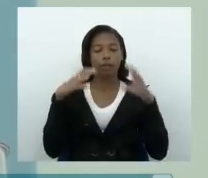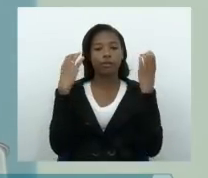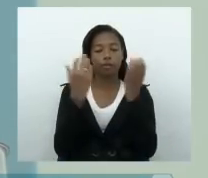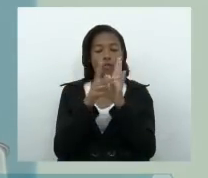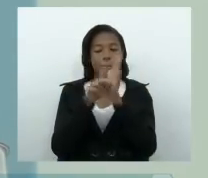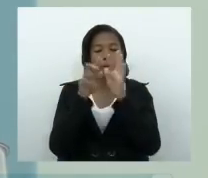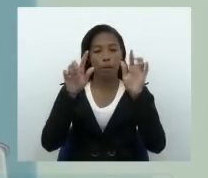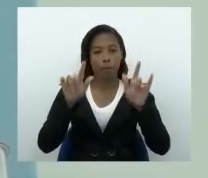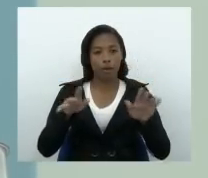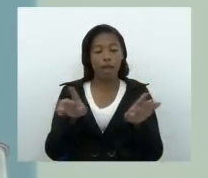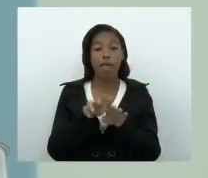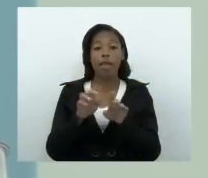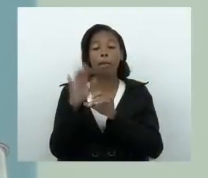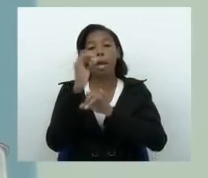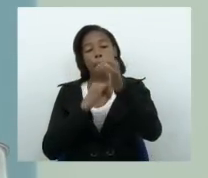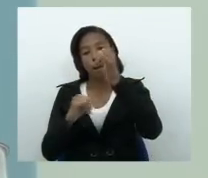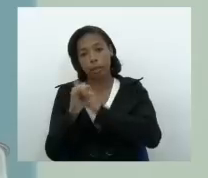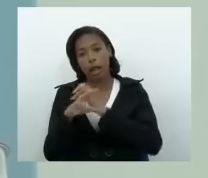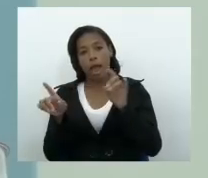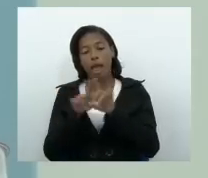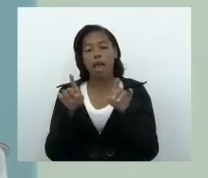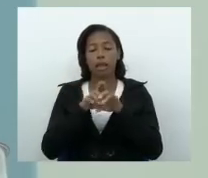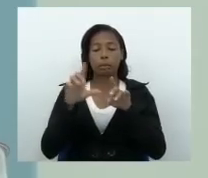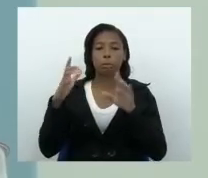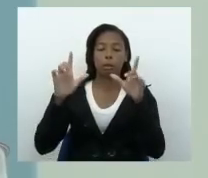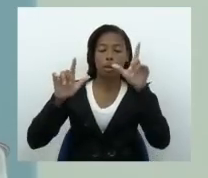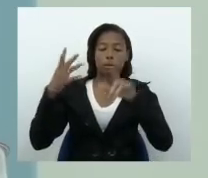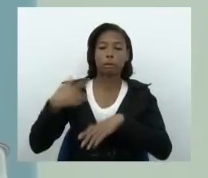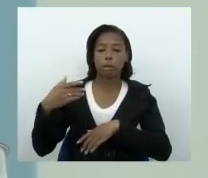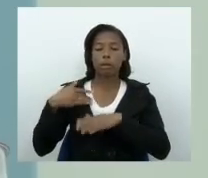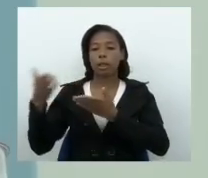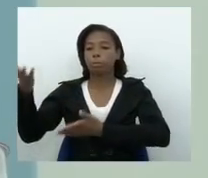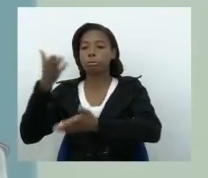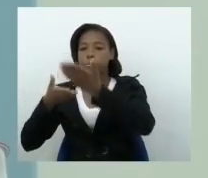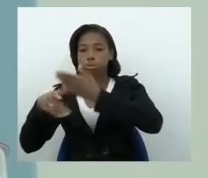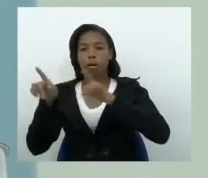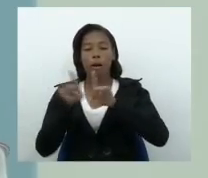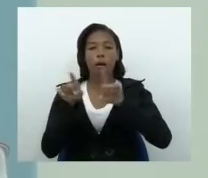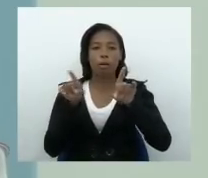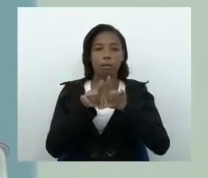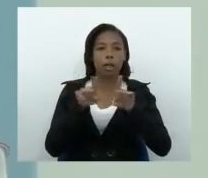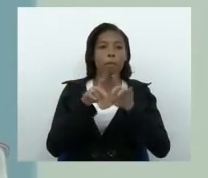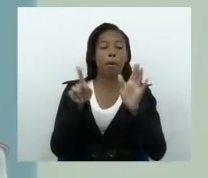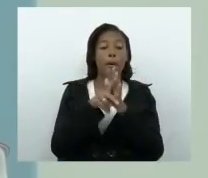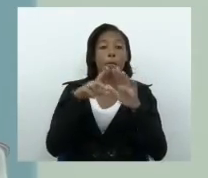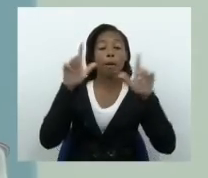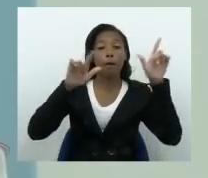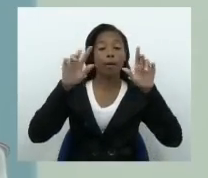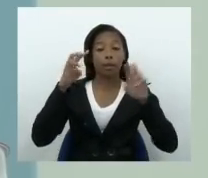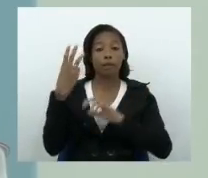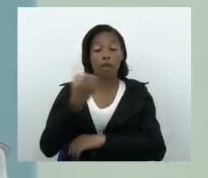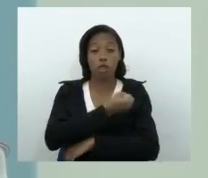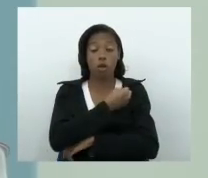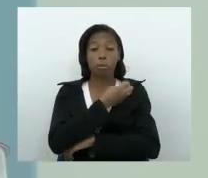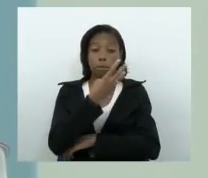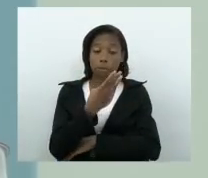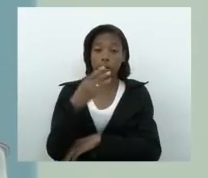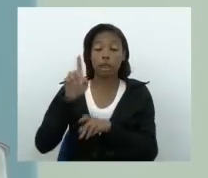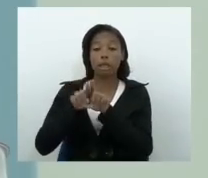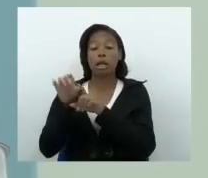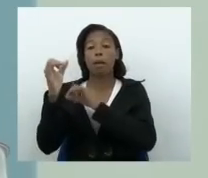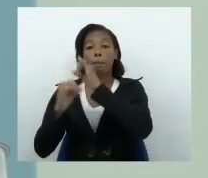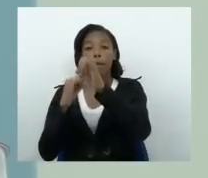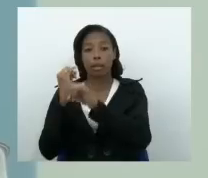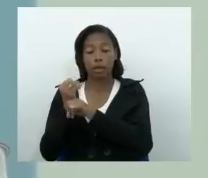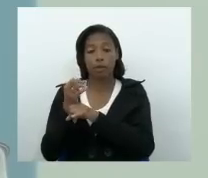Guarulhos, também pelo nosso site e com alguns veículos que retransmitem neste momento nosso sinal. A TV Guarulhos, canal 3 da NET, os